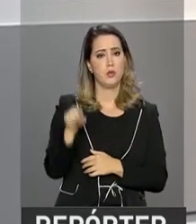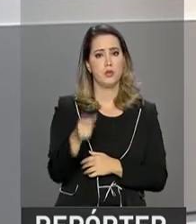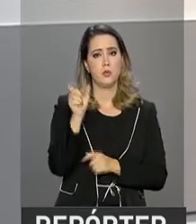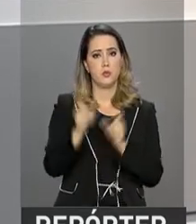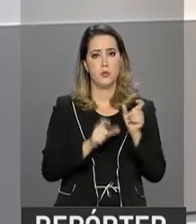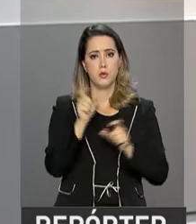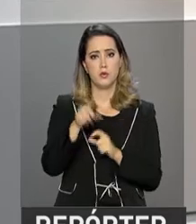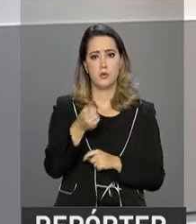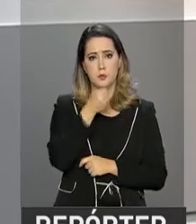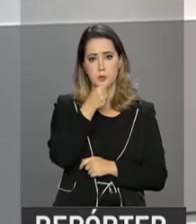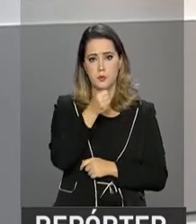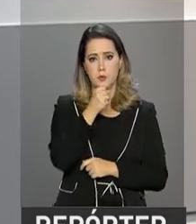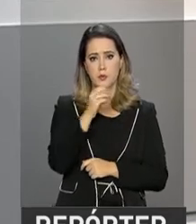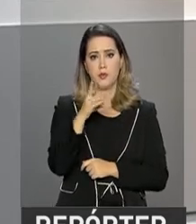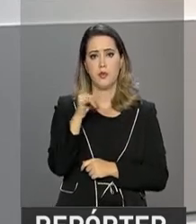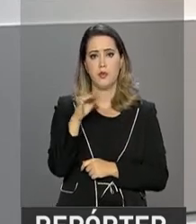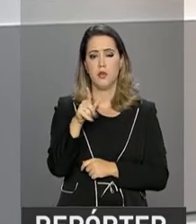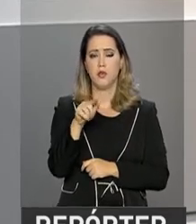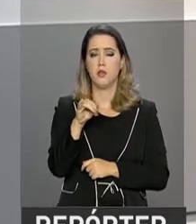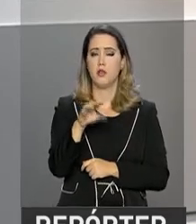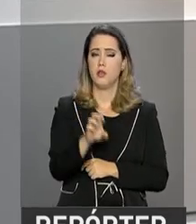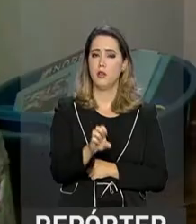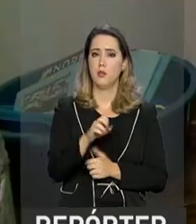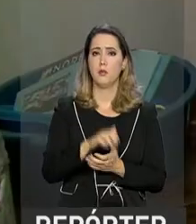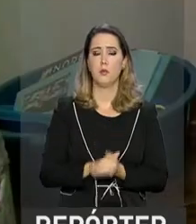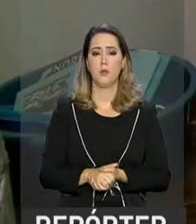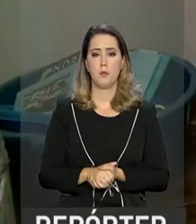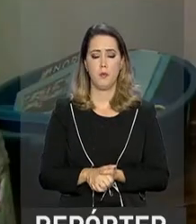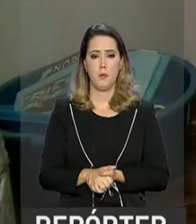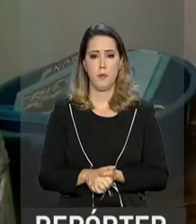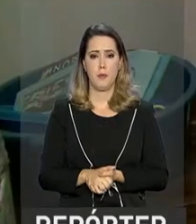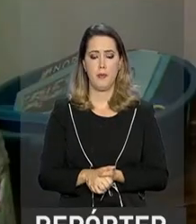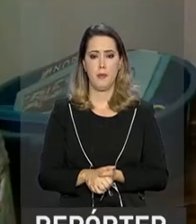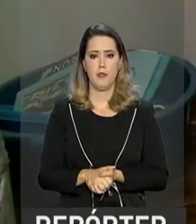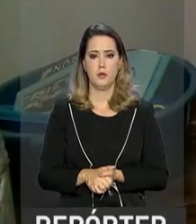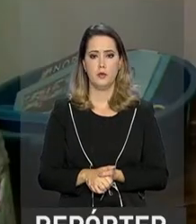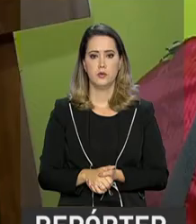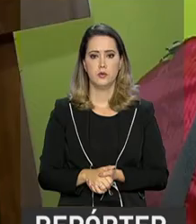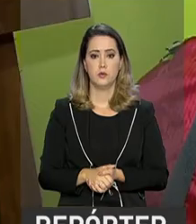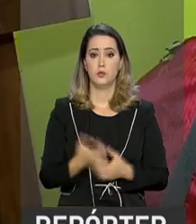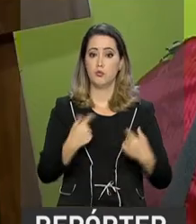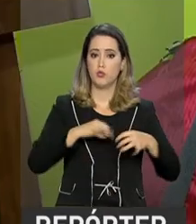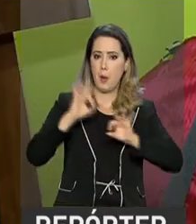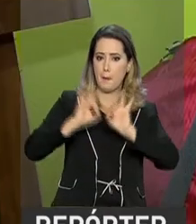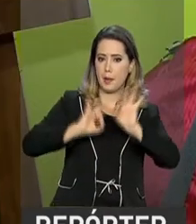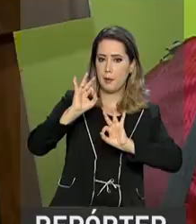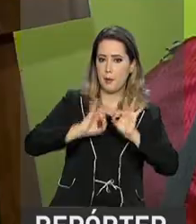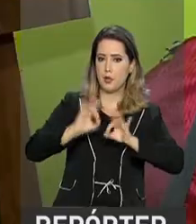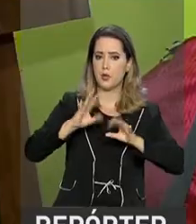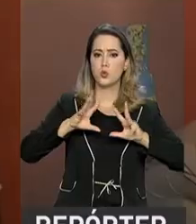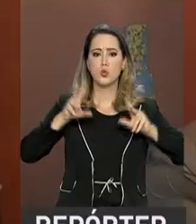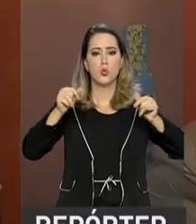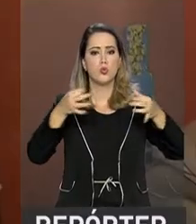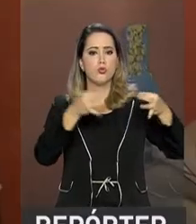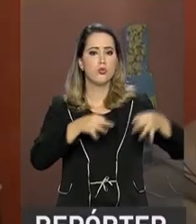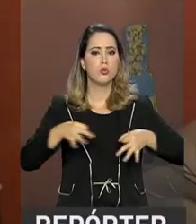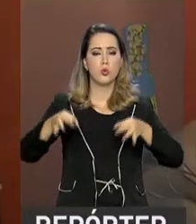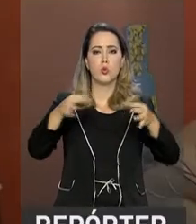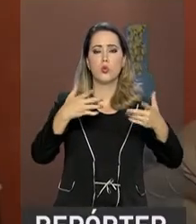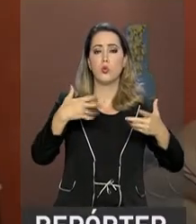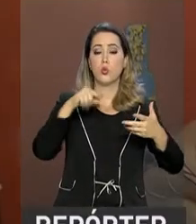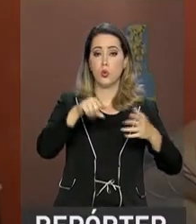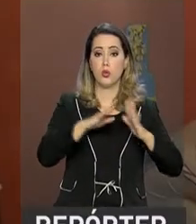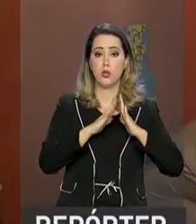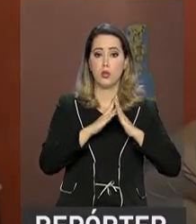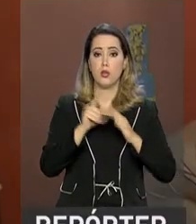acompanhou foi a repórter caroline blauth móveis caixas e sacolas michelle o